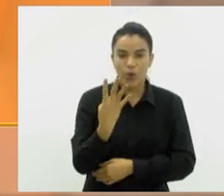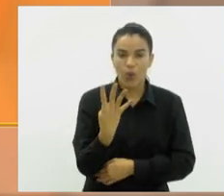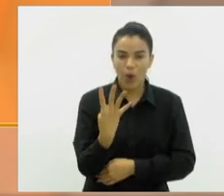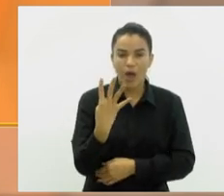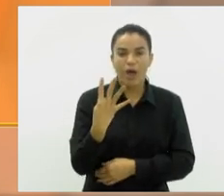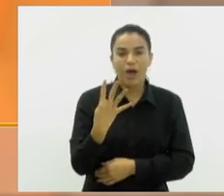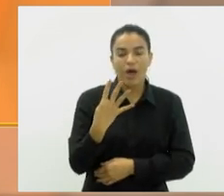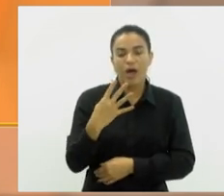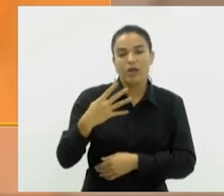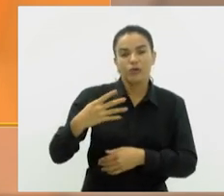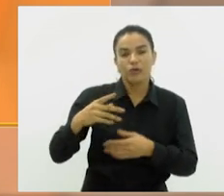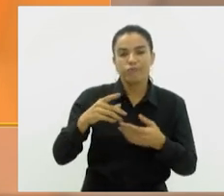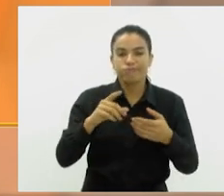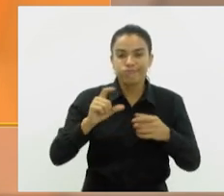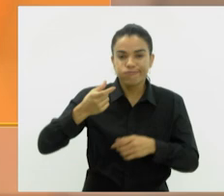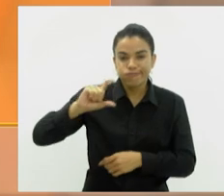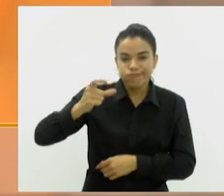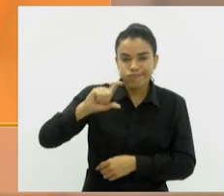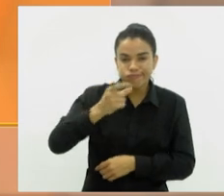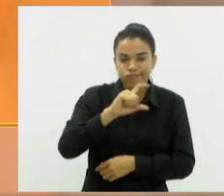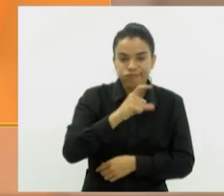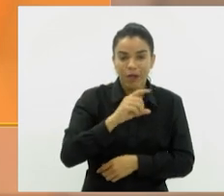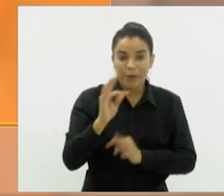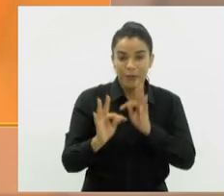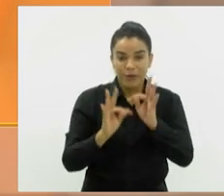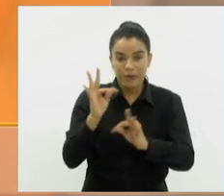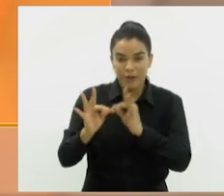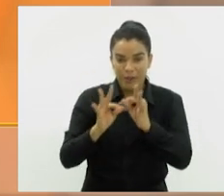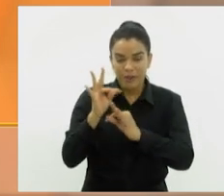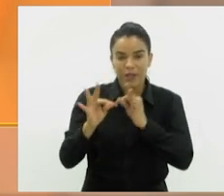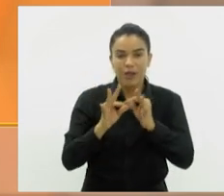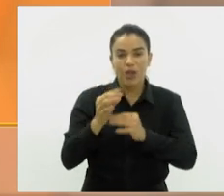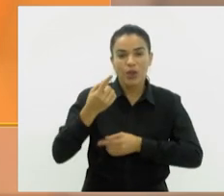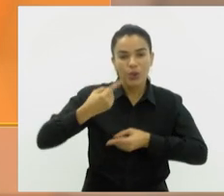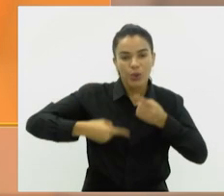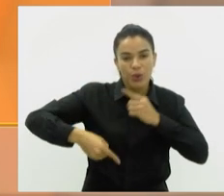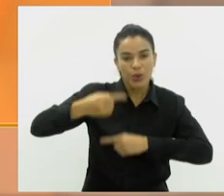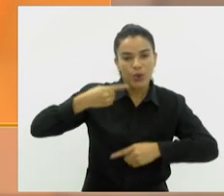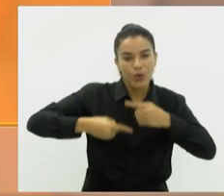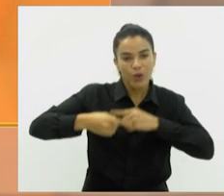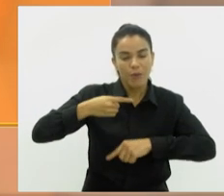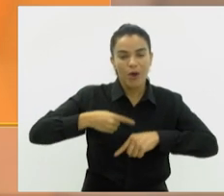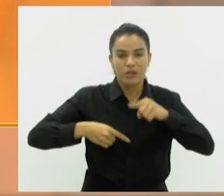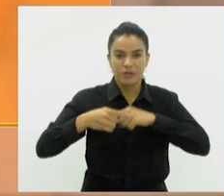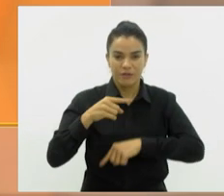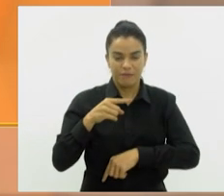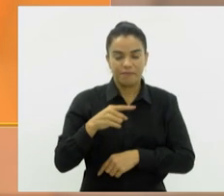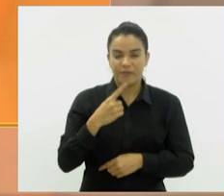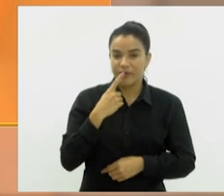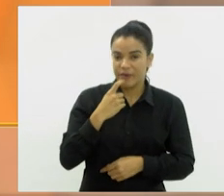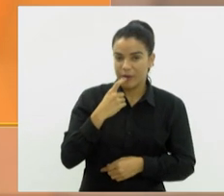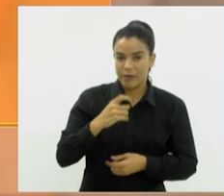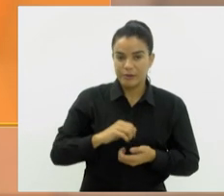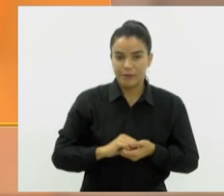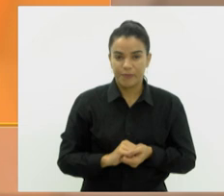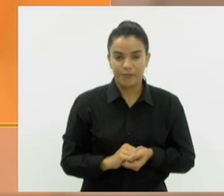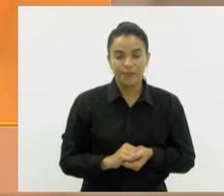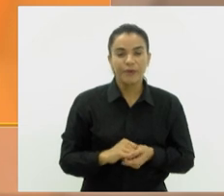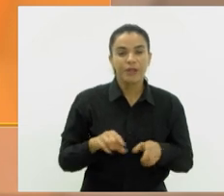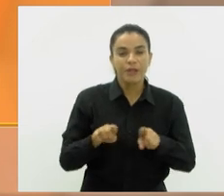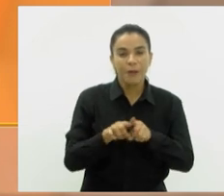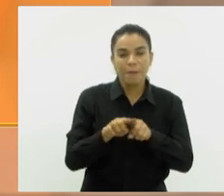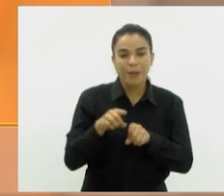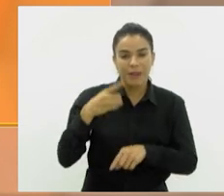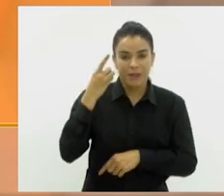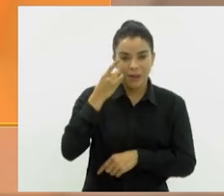anticoagulantes e similares para o tratamento de trombose venosa em segunda discussão o projeto da deputada